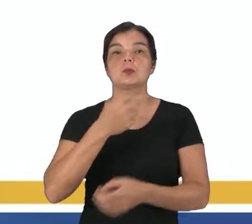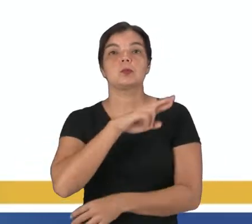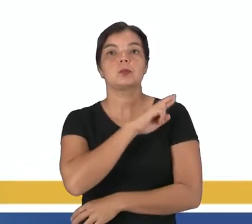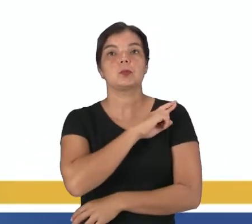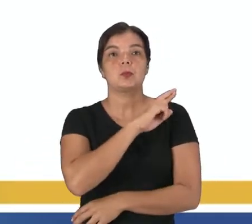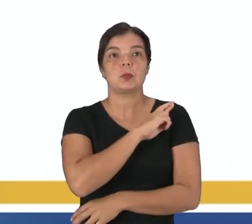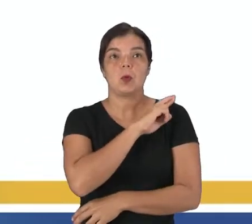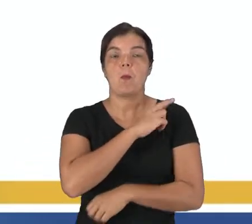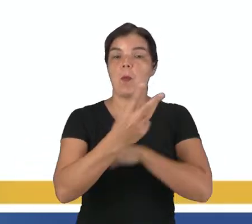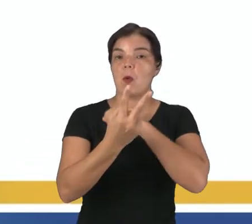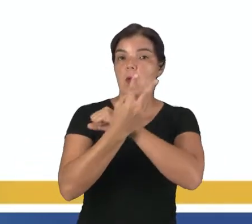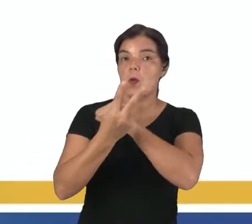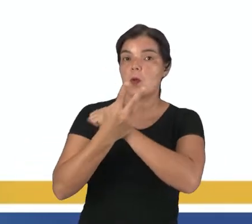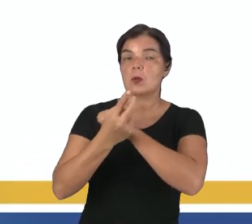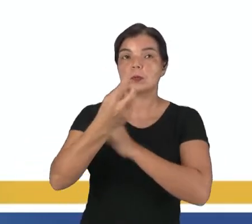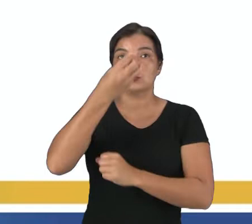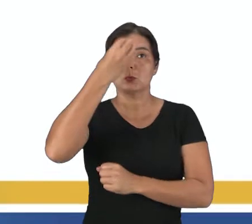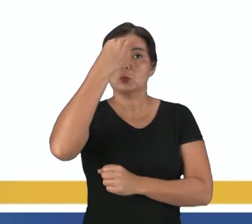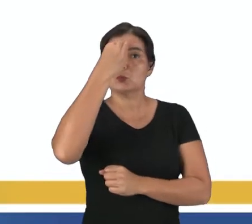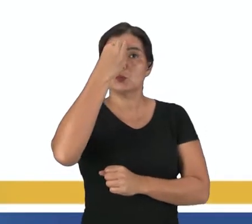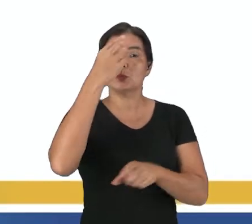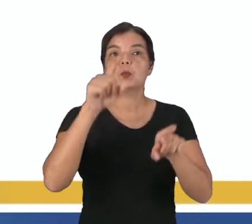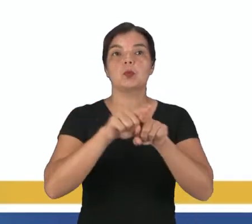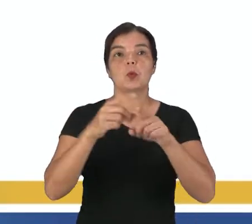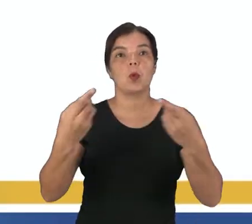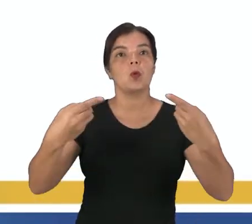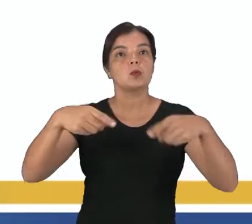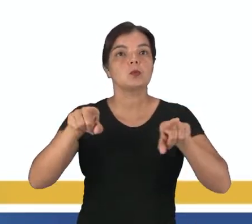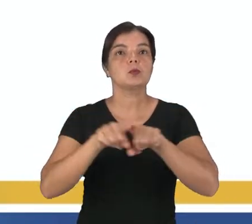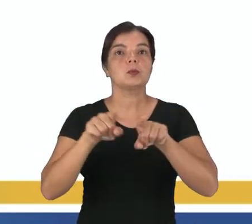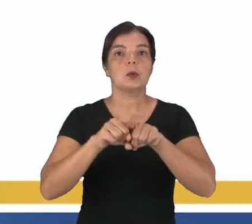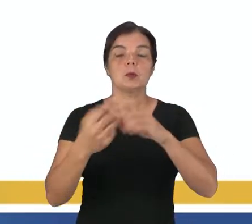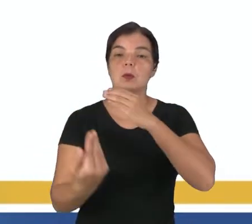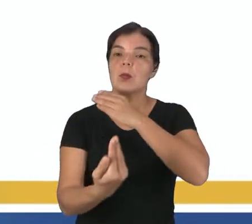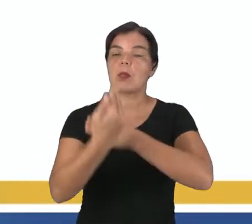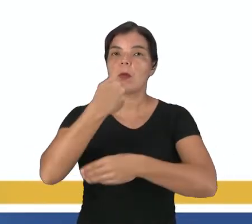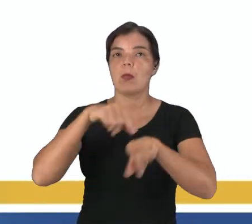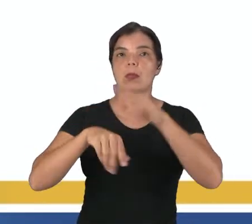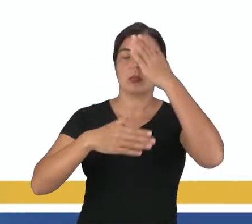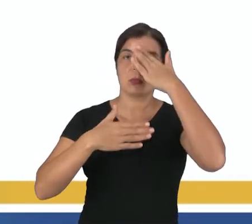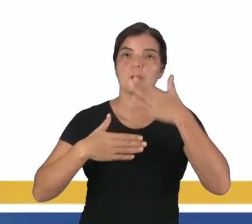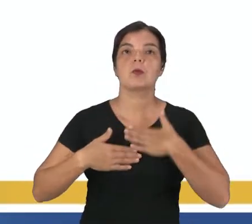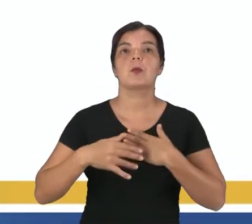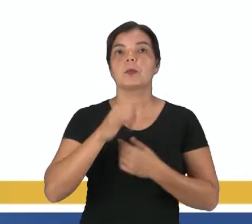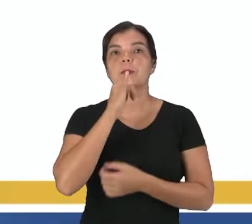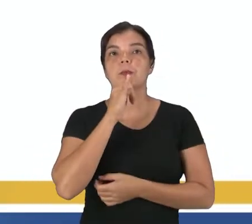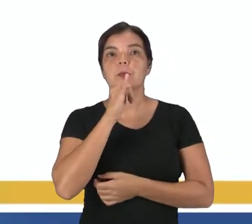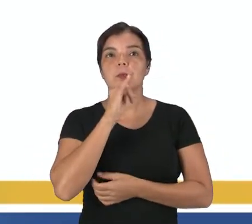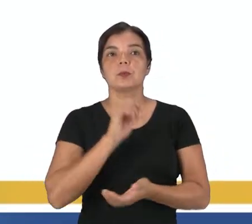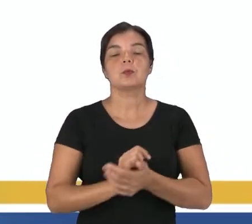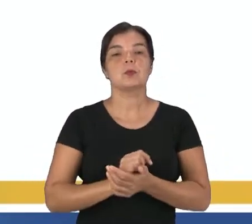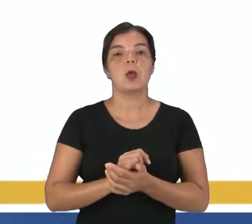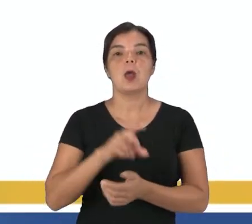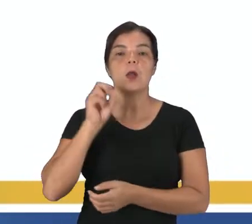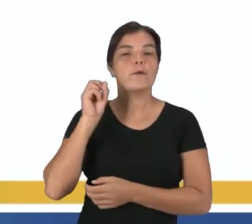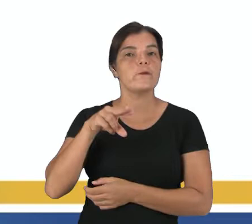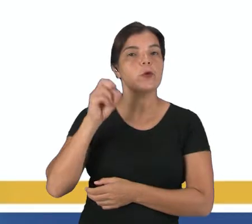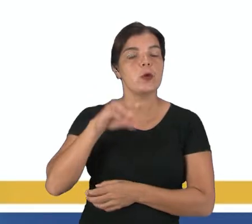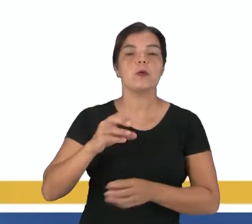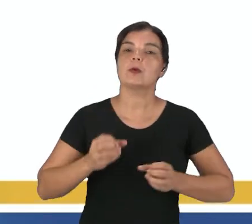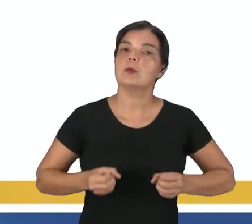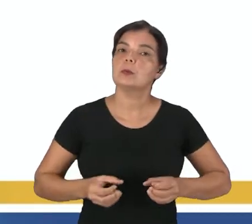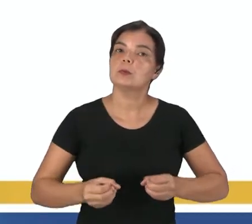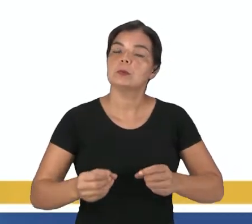responsáveis pela defesa do organismo contra micro-organismos invasores, como, por exemplo, vírus,